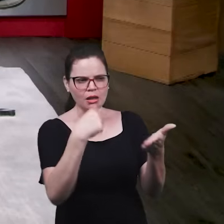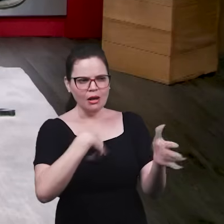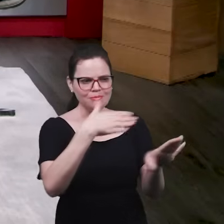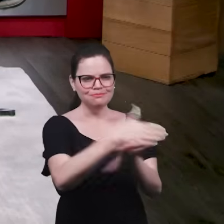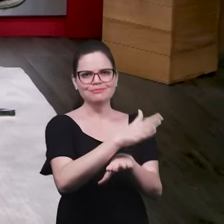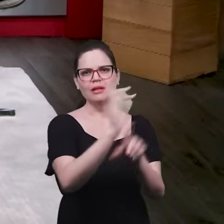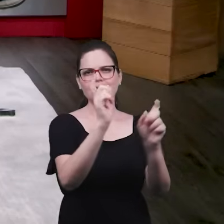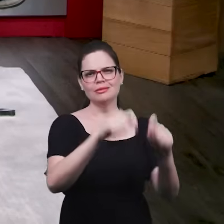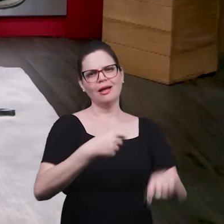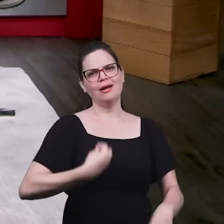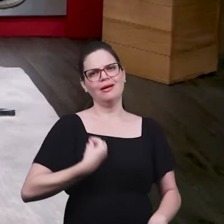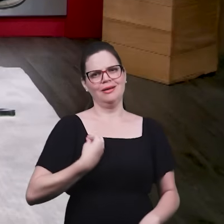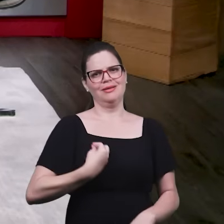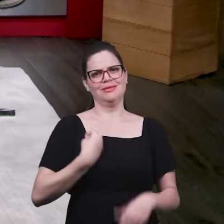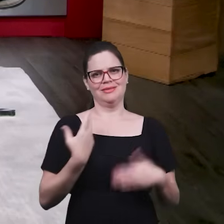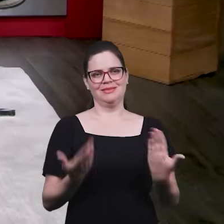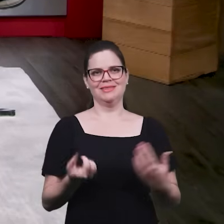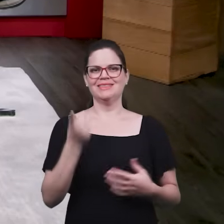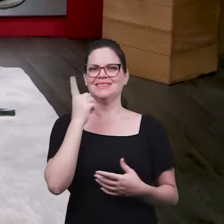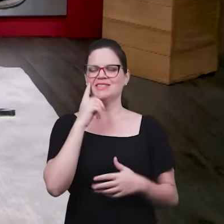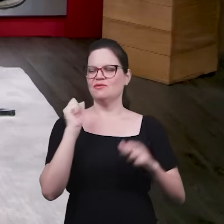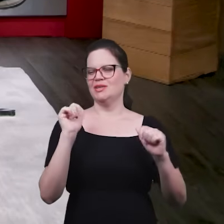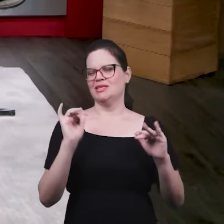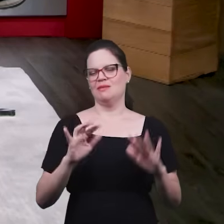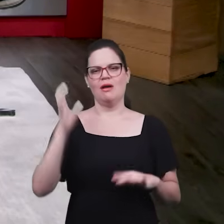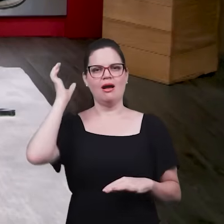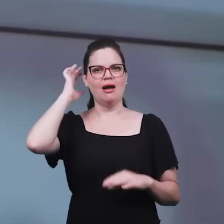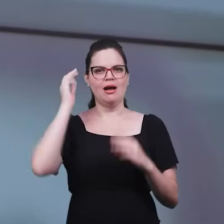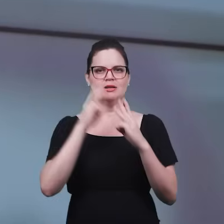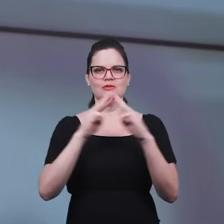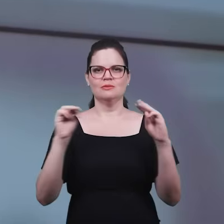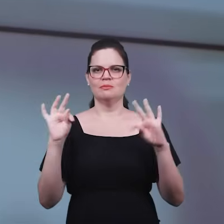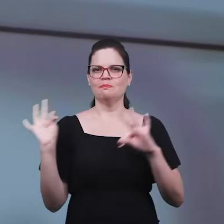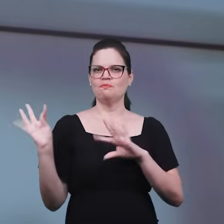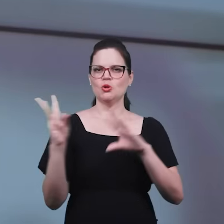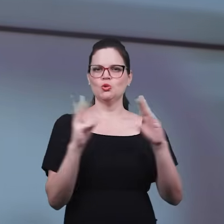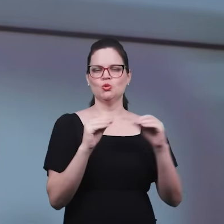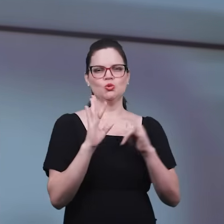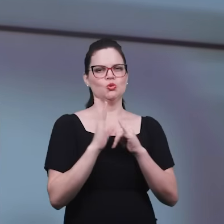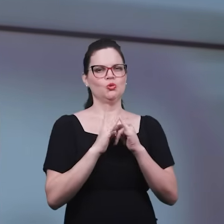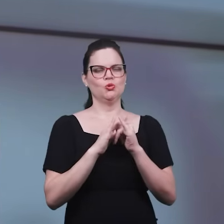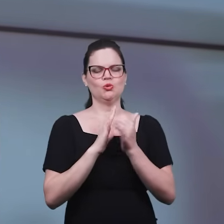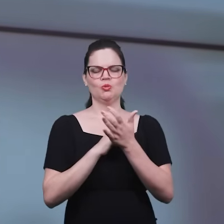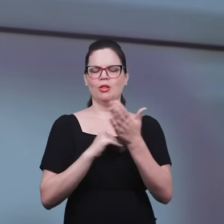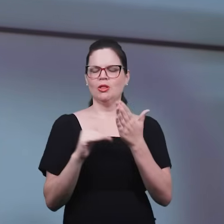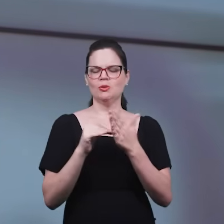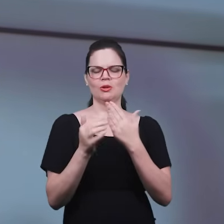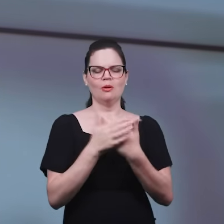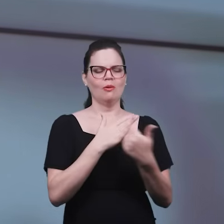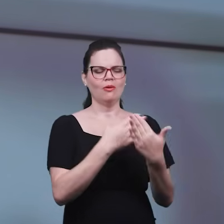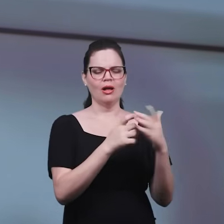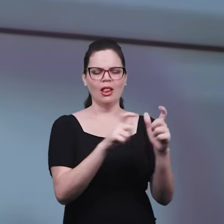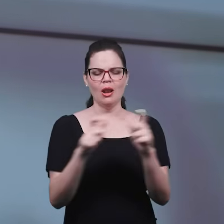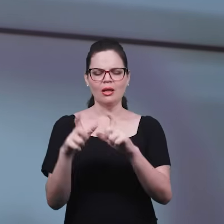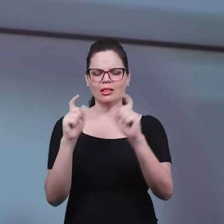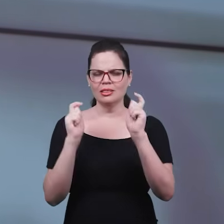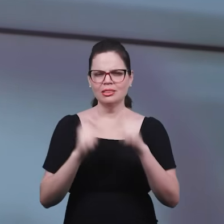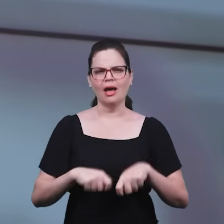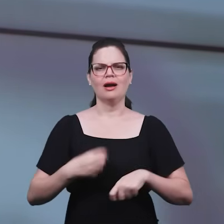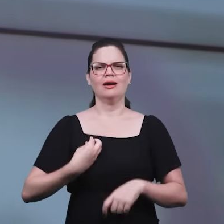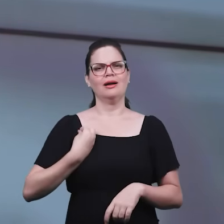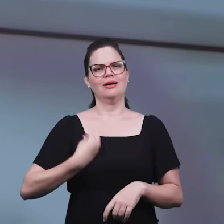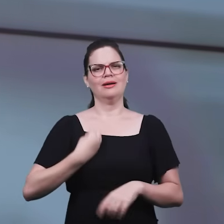Deus. O Senhor nos deu essa grande bênção da Rádio Manaim, né? Todos os canais de transmissão, e onde nós estivermos, nós